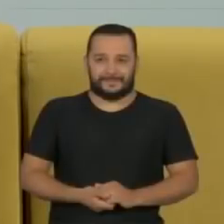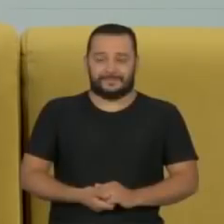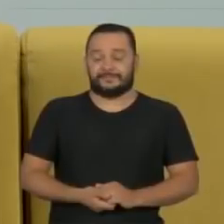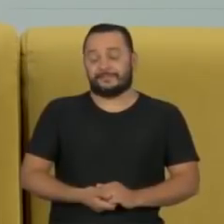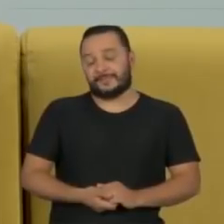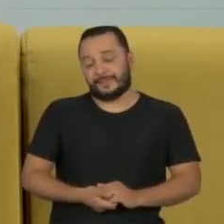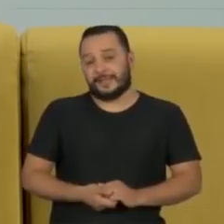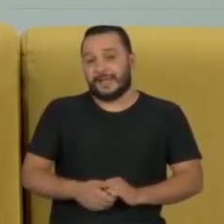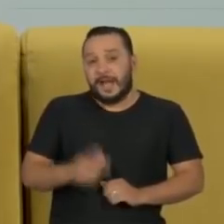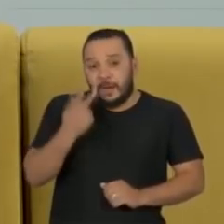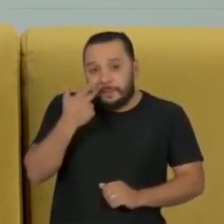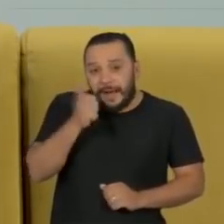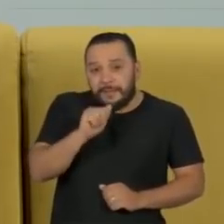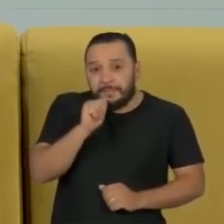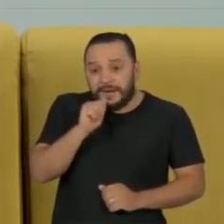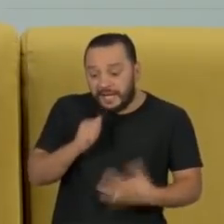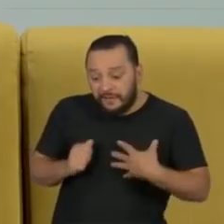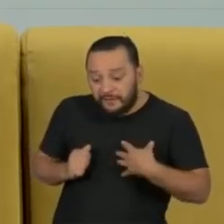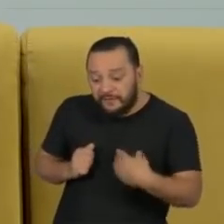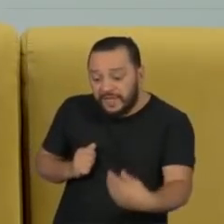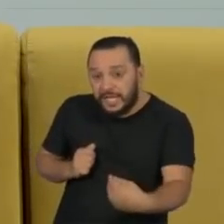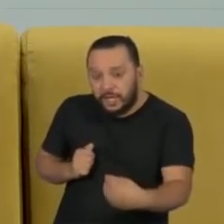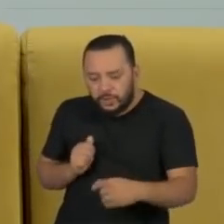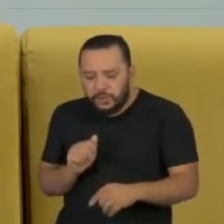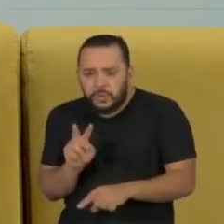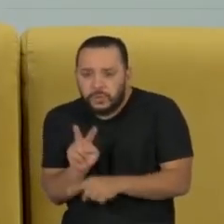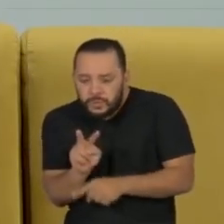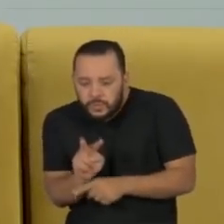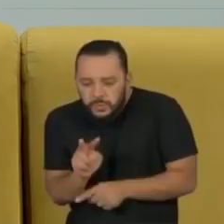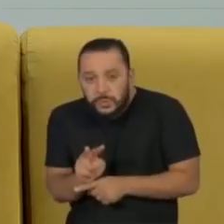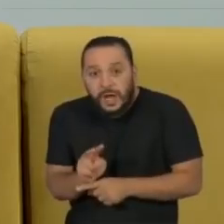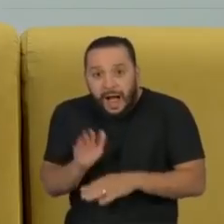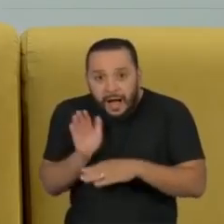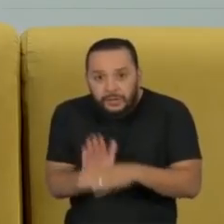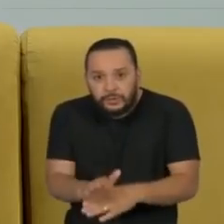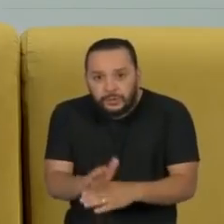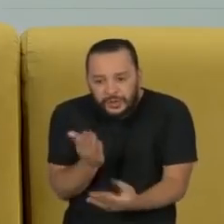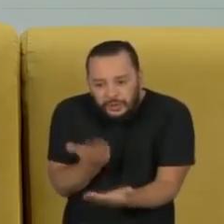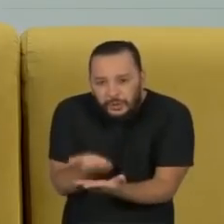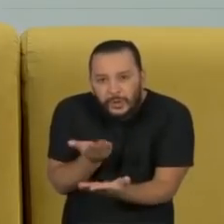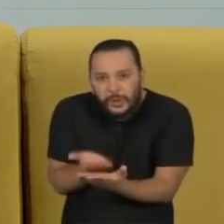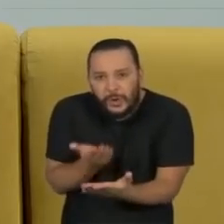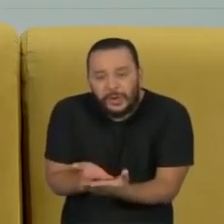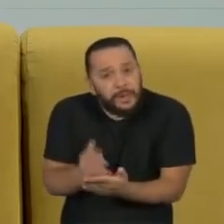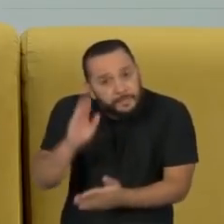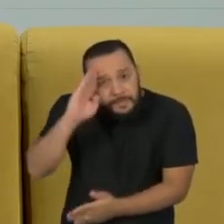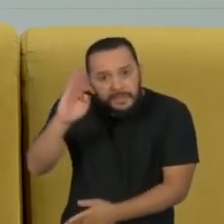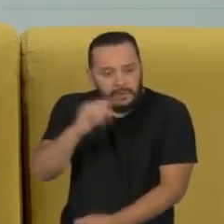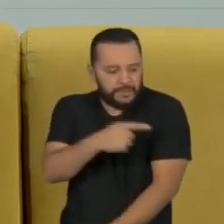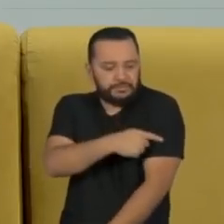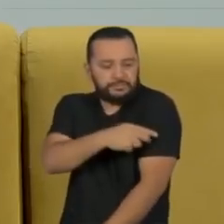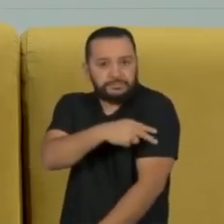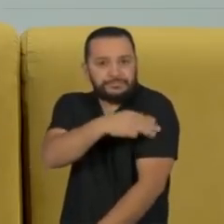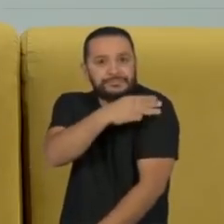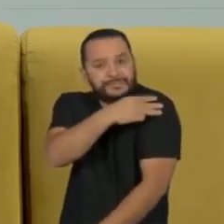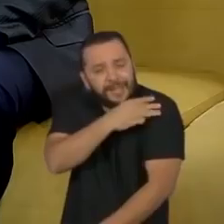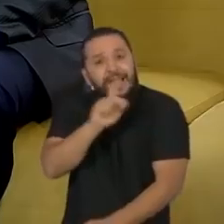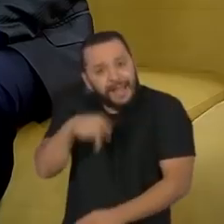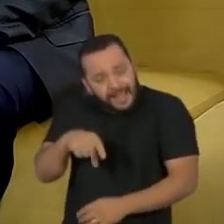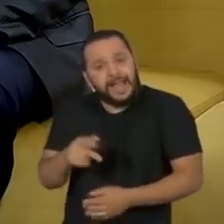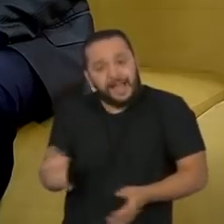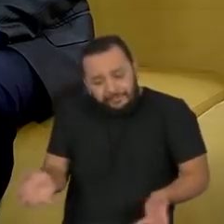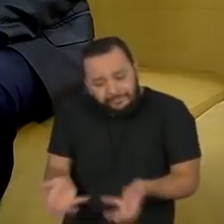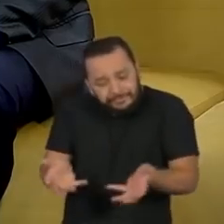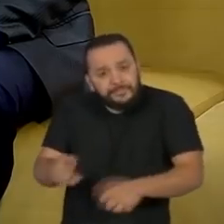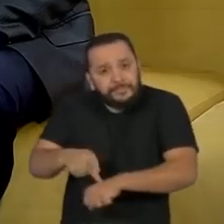Pais que ajudam nas tarefas escolares das crianças, principalmente no ensino fundamental, são um complemento pedagógico e emocional. E